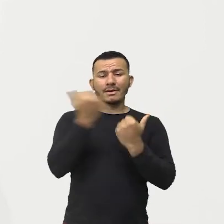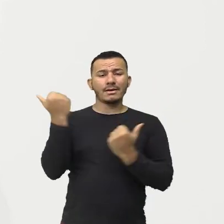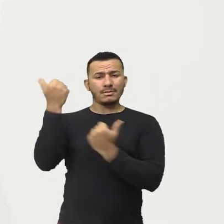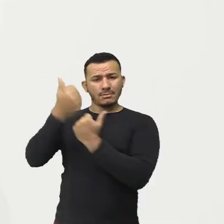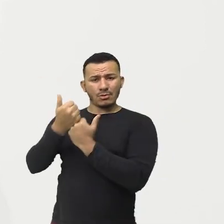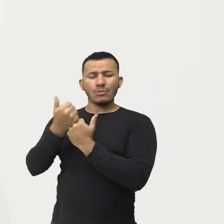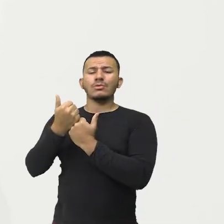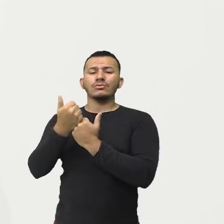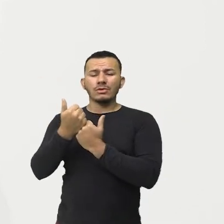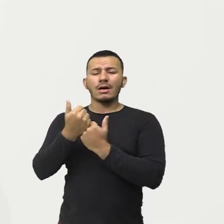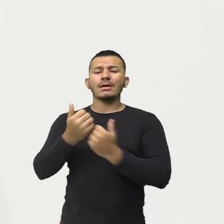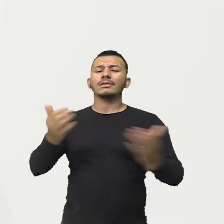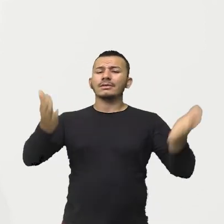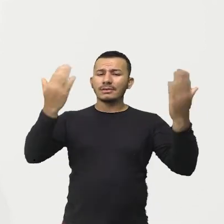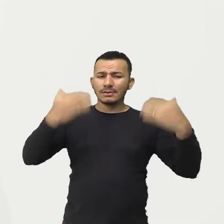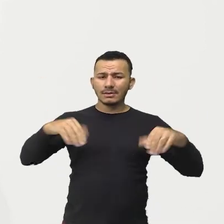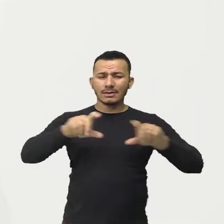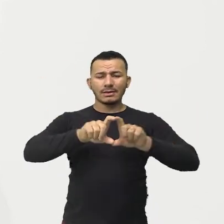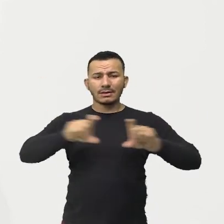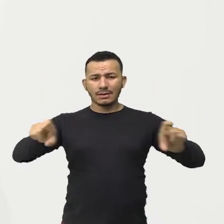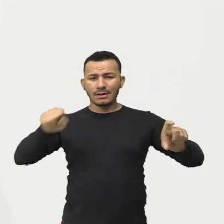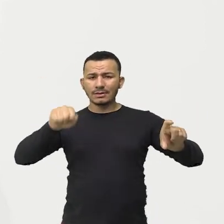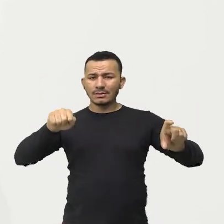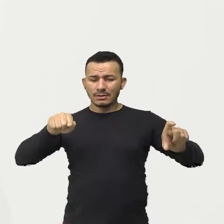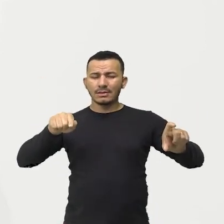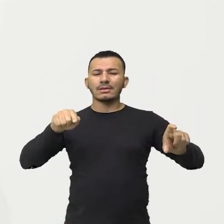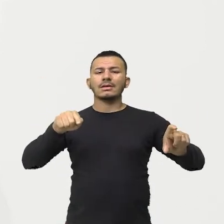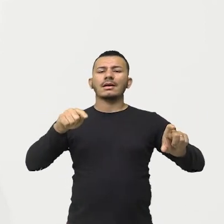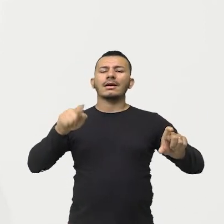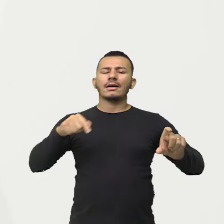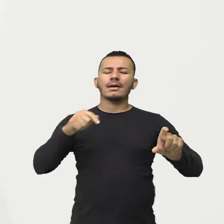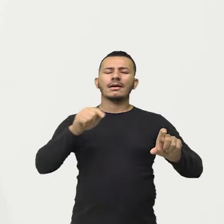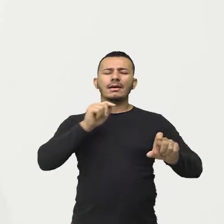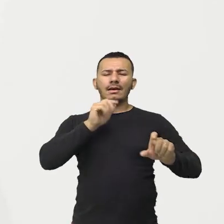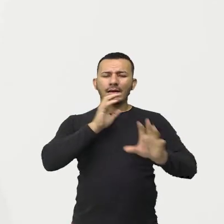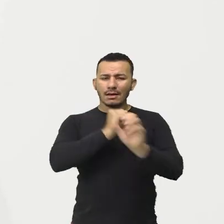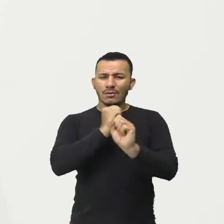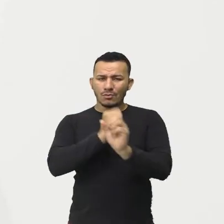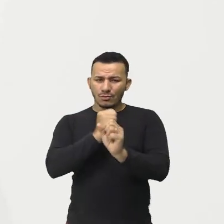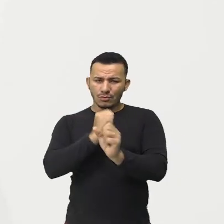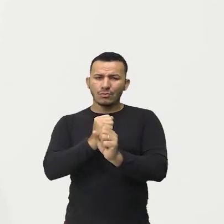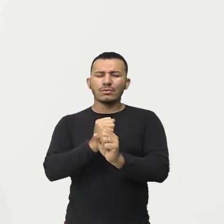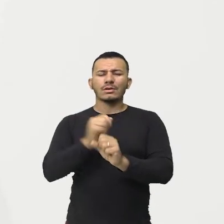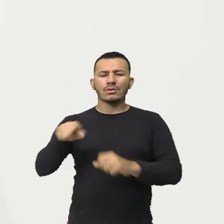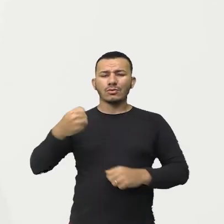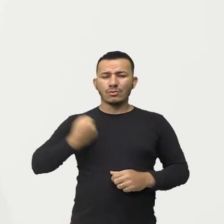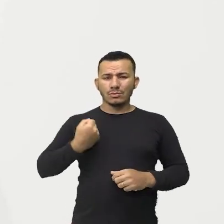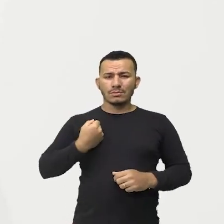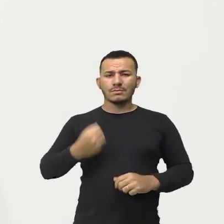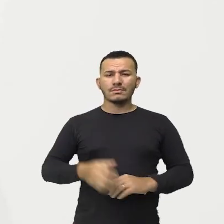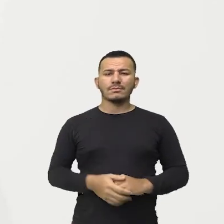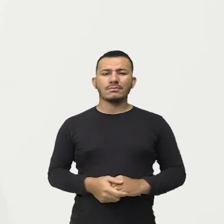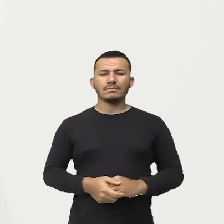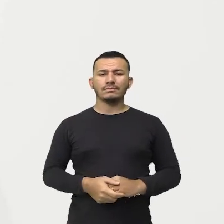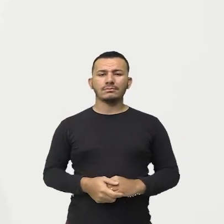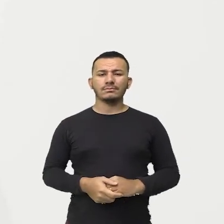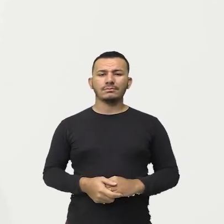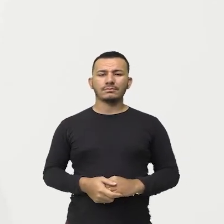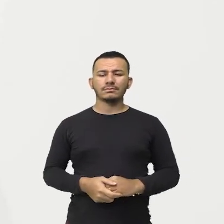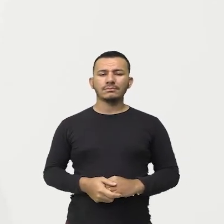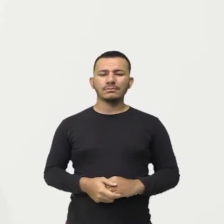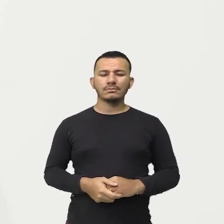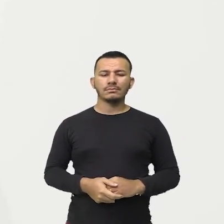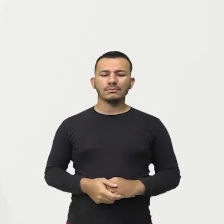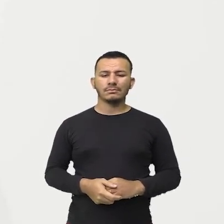de substituir os valores, a gente resolve o cálculo numérico, a expressão numérica